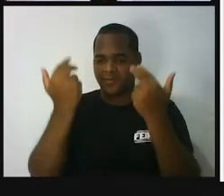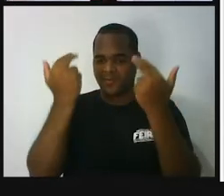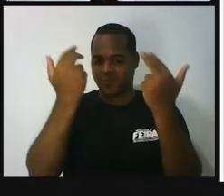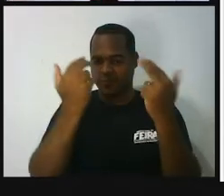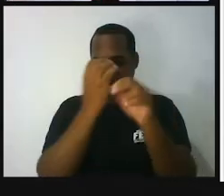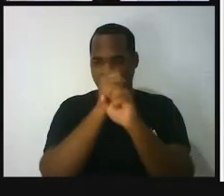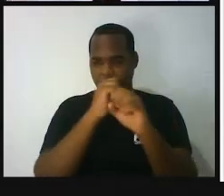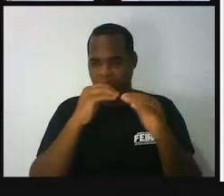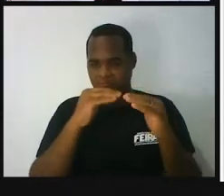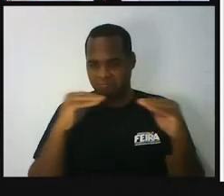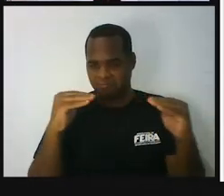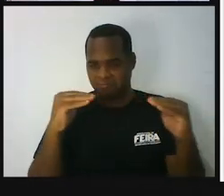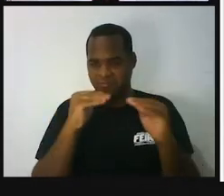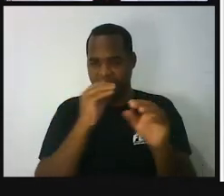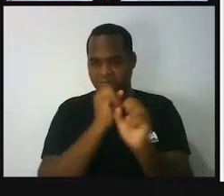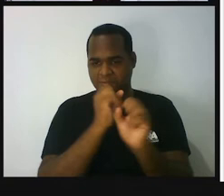medida?